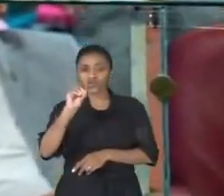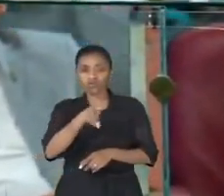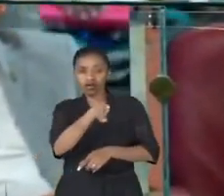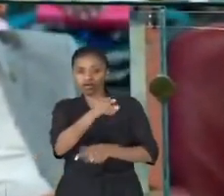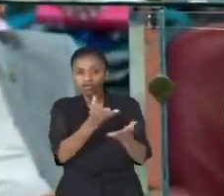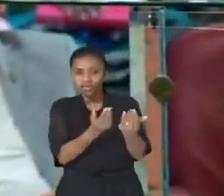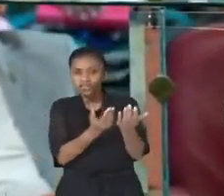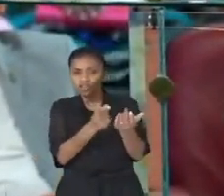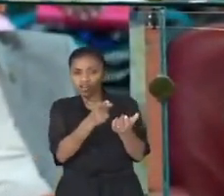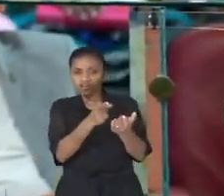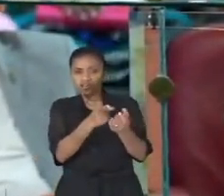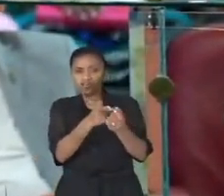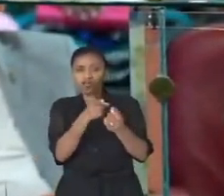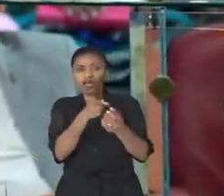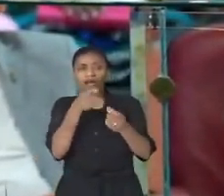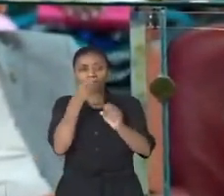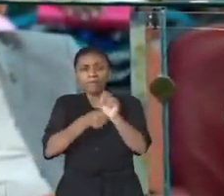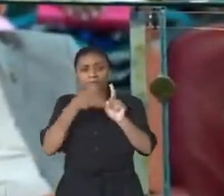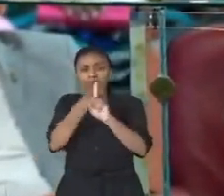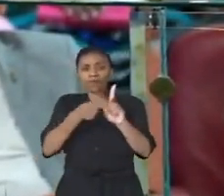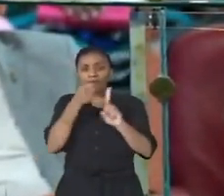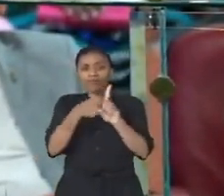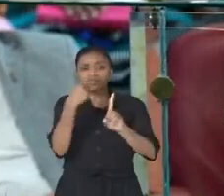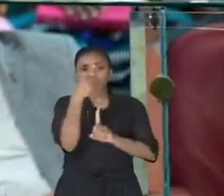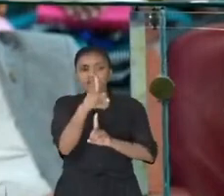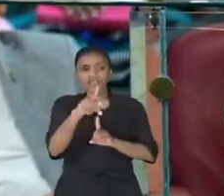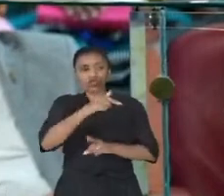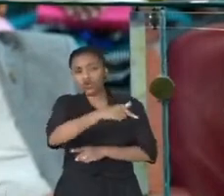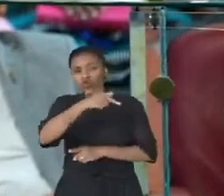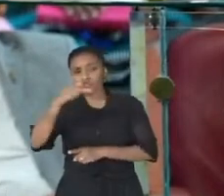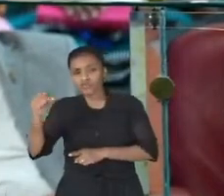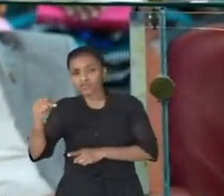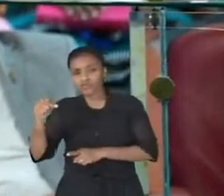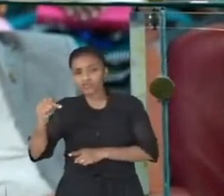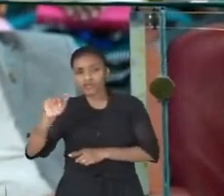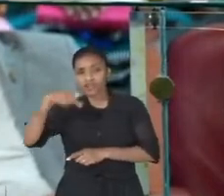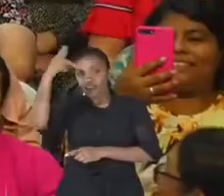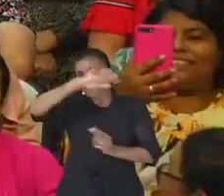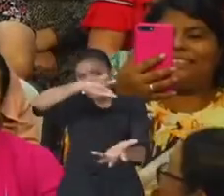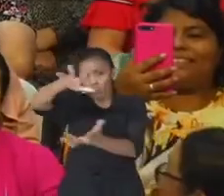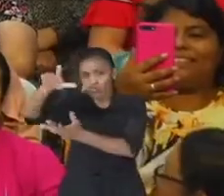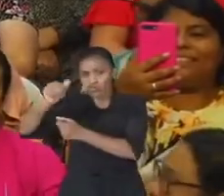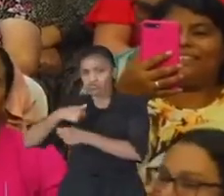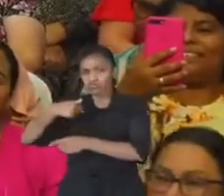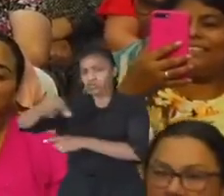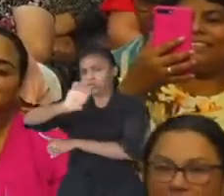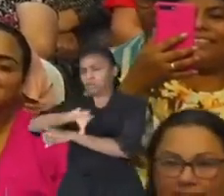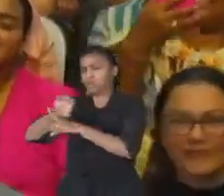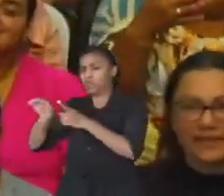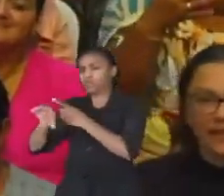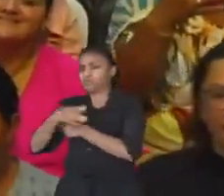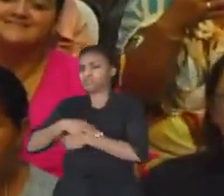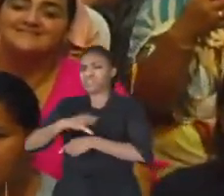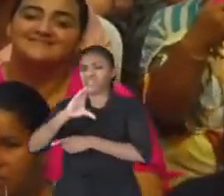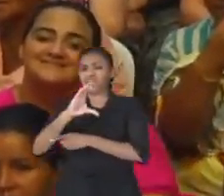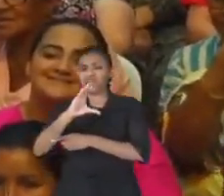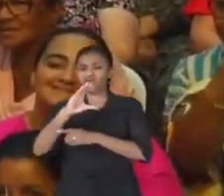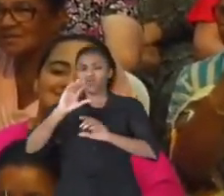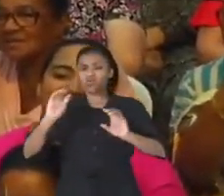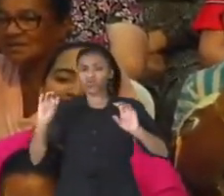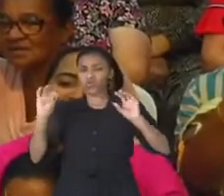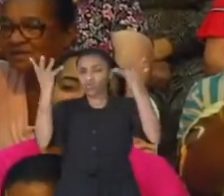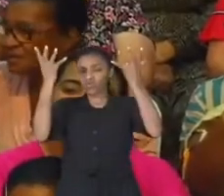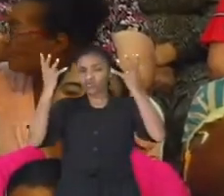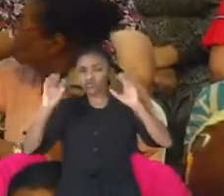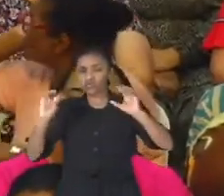ali, pastor Nilton, me batia toda semana. Quando eu era do mundo, a gente ia para um clube na minha cidade chamado CREO, Clube Recreativo